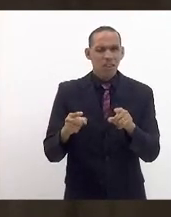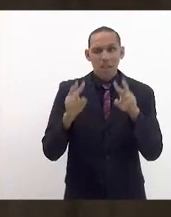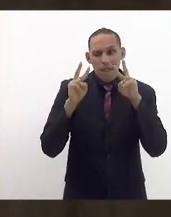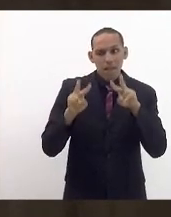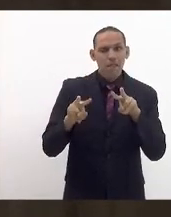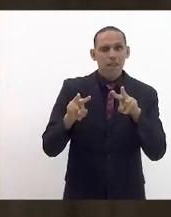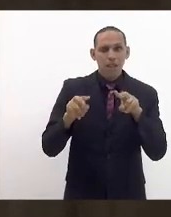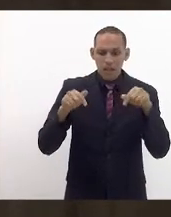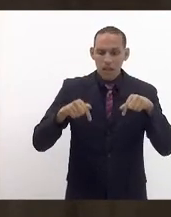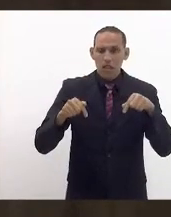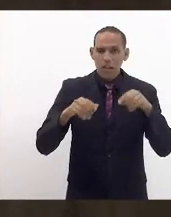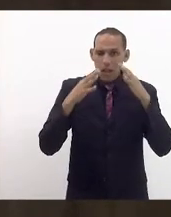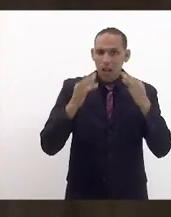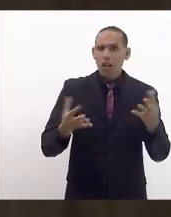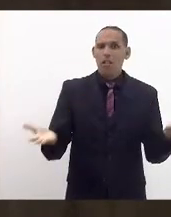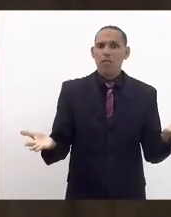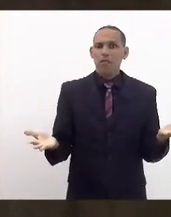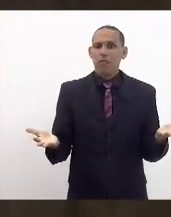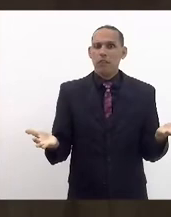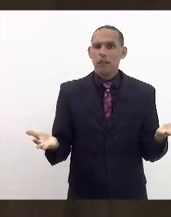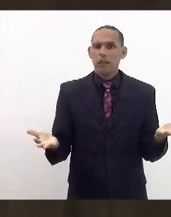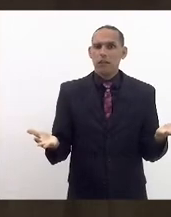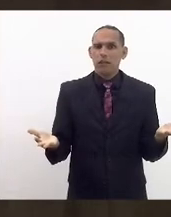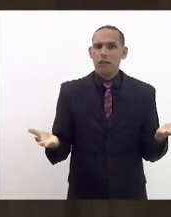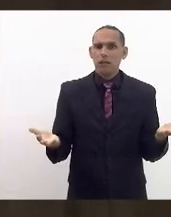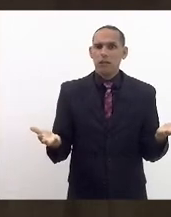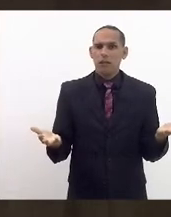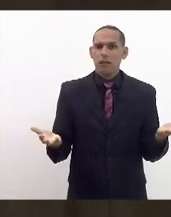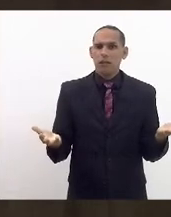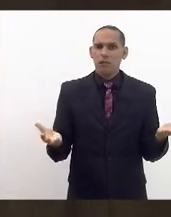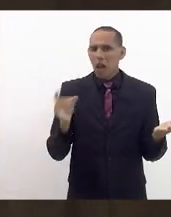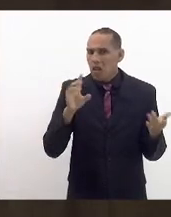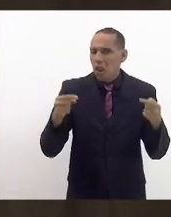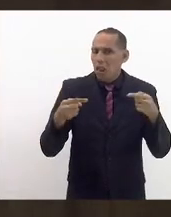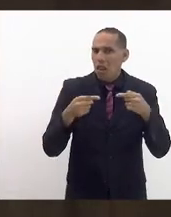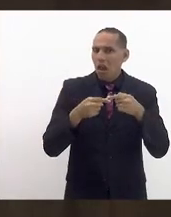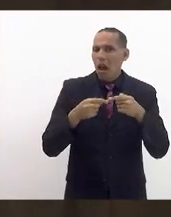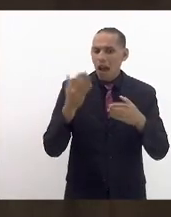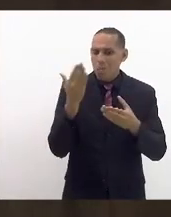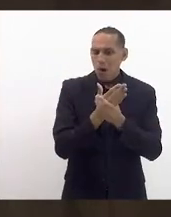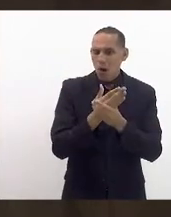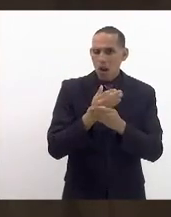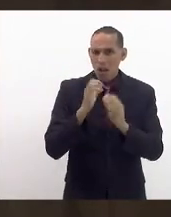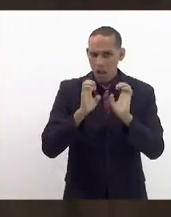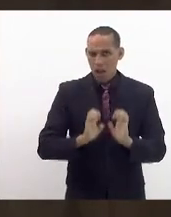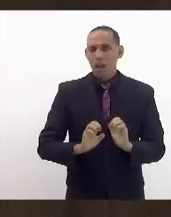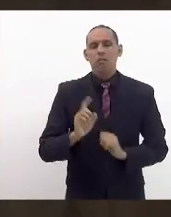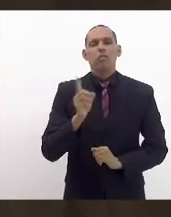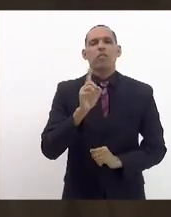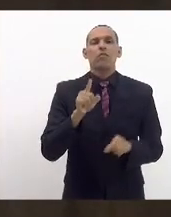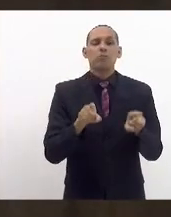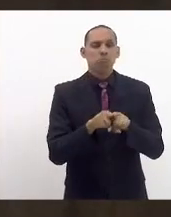da casa, né? Não só em relação ao processo ético, mas em